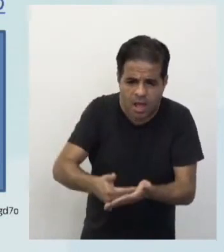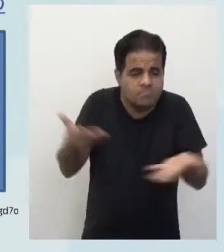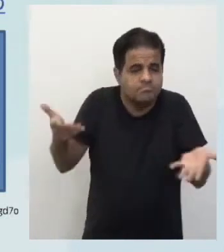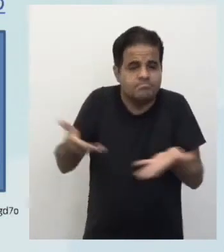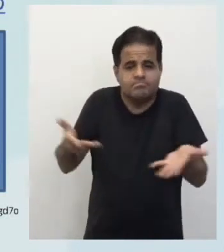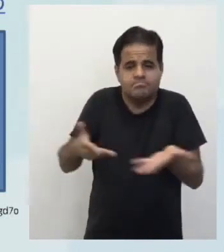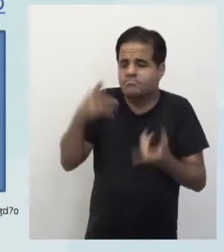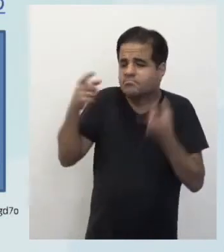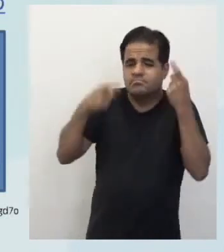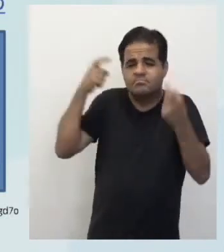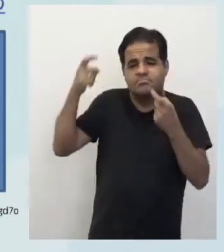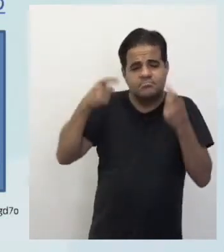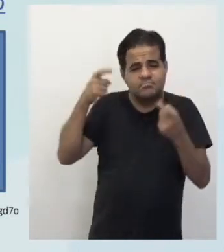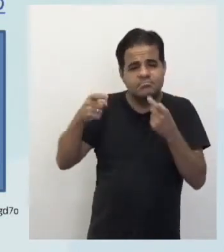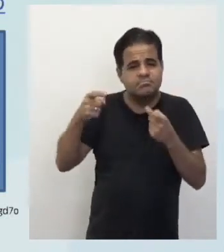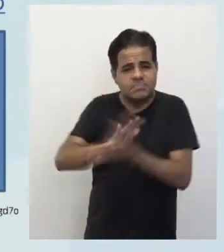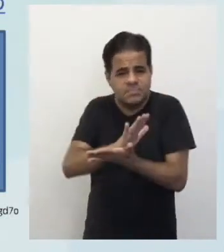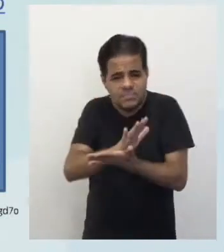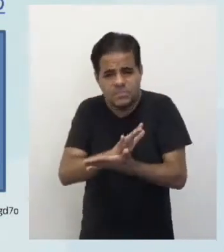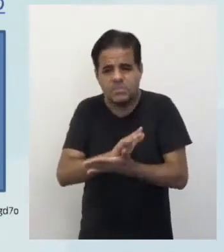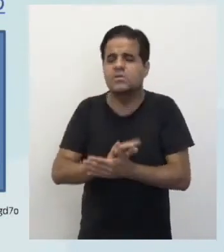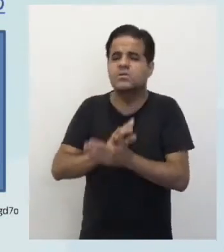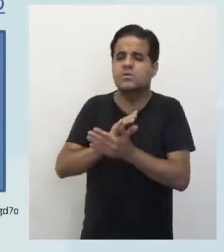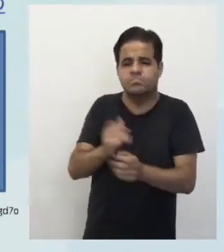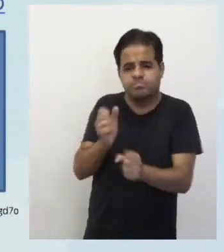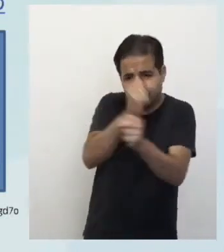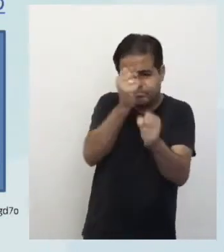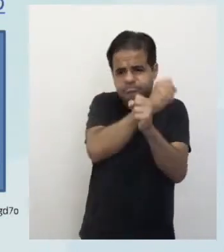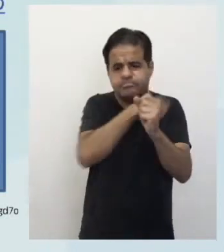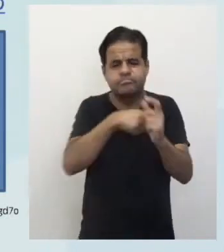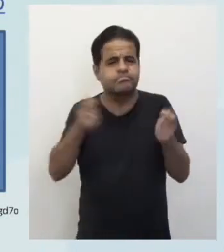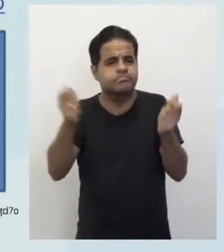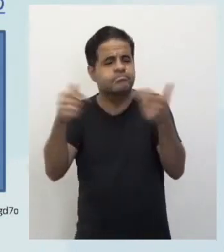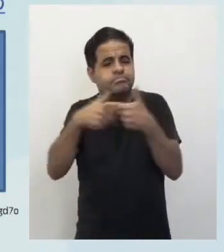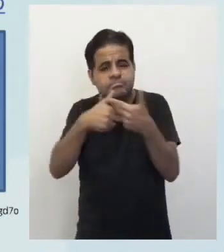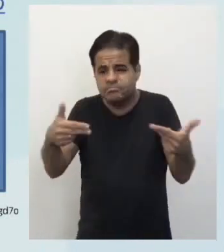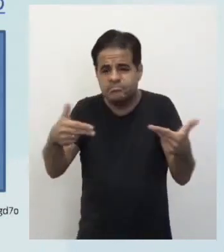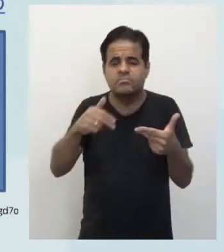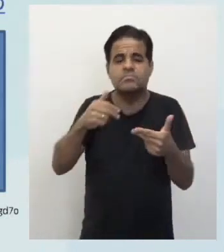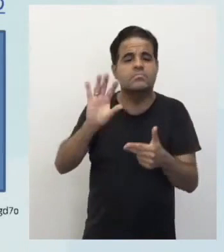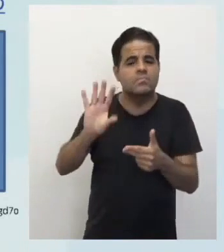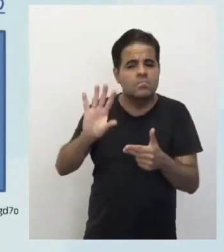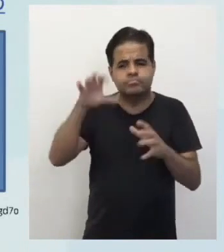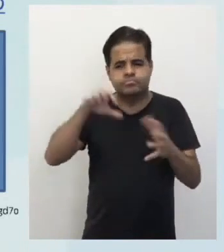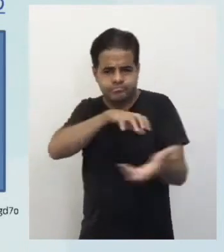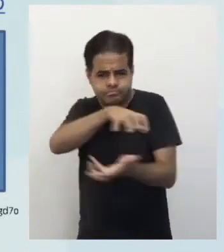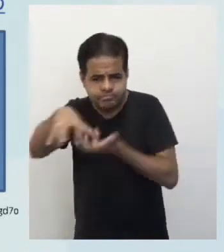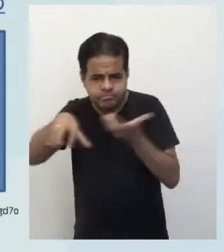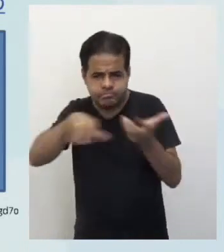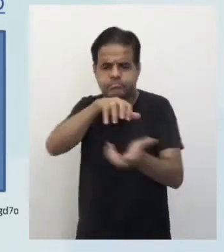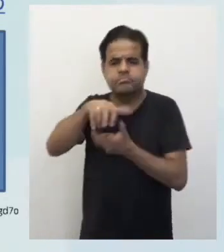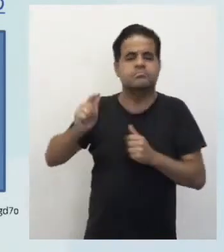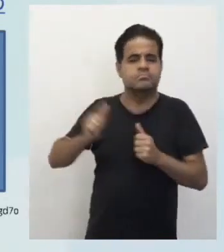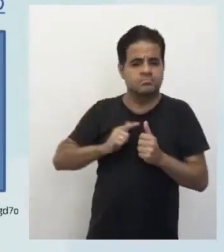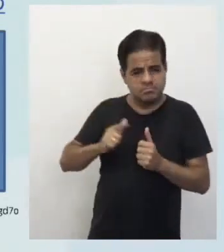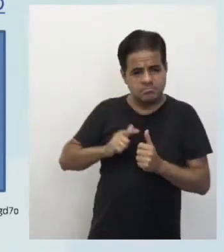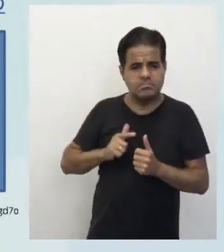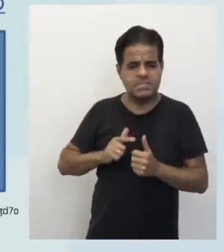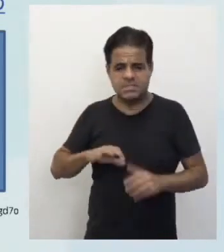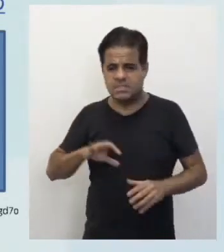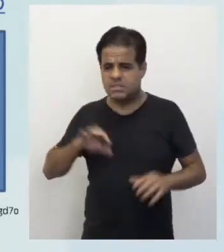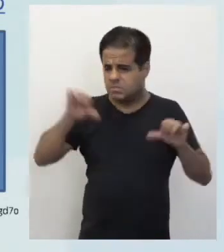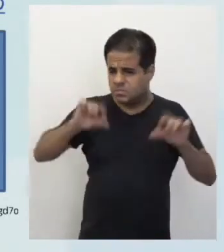esteve preocupada com a destruição dos patrimônios culturais, quando, em um conflito, há também tragédias